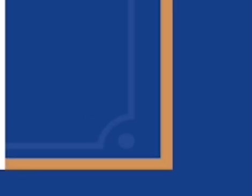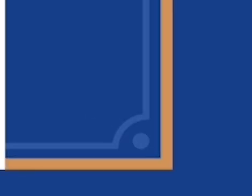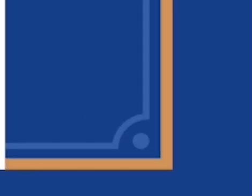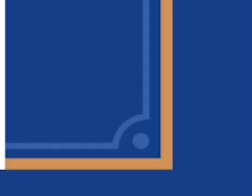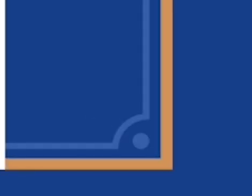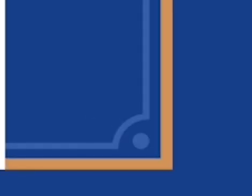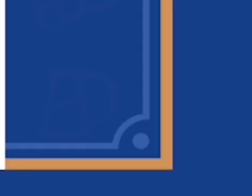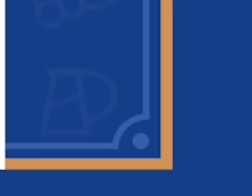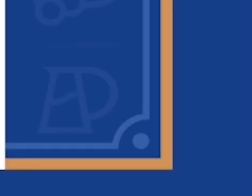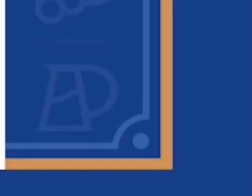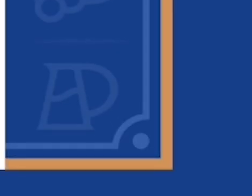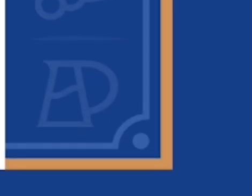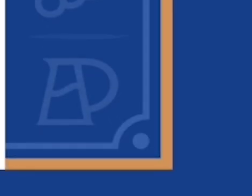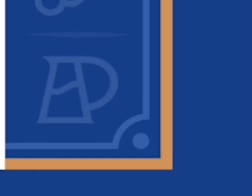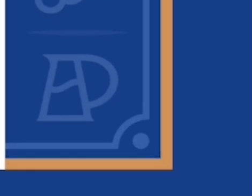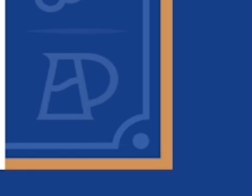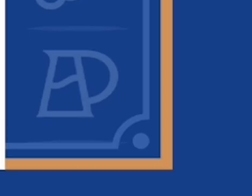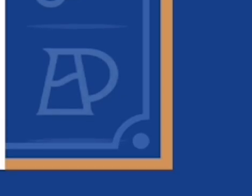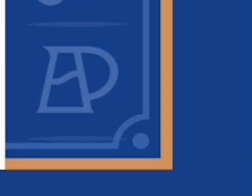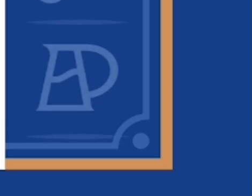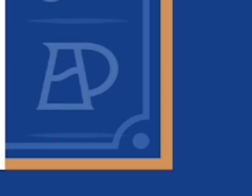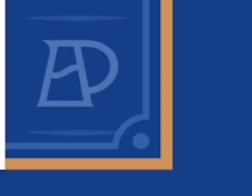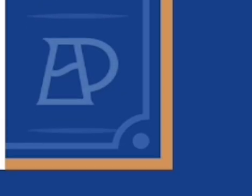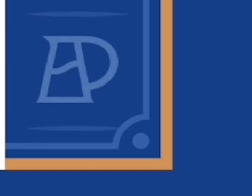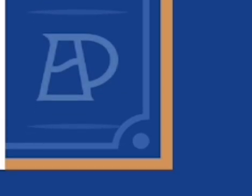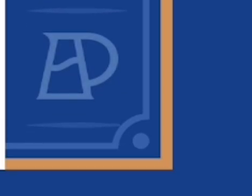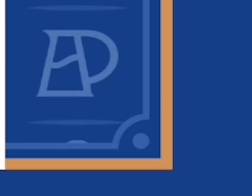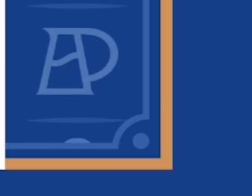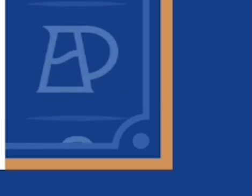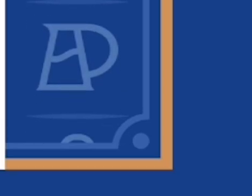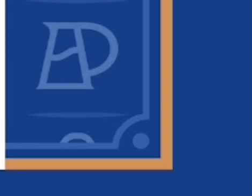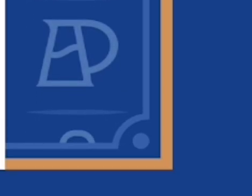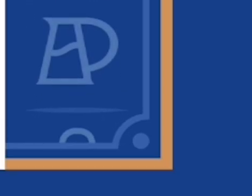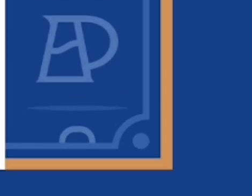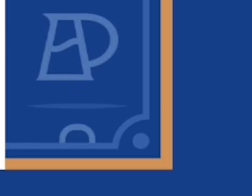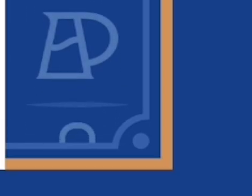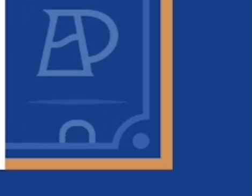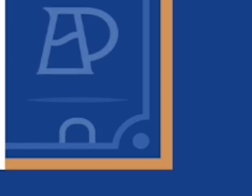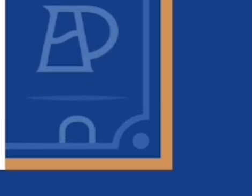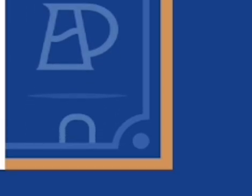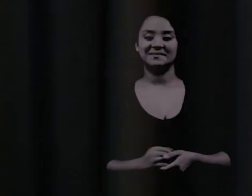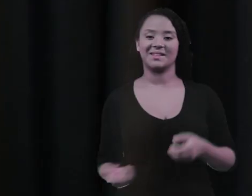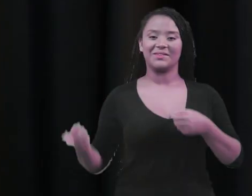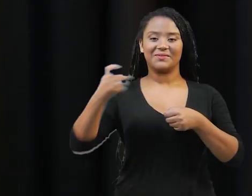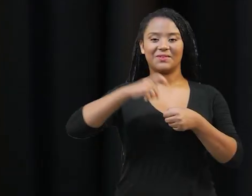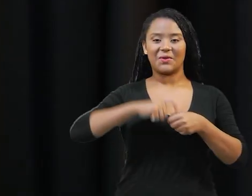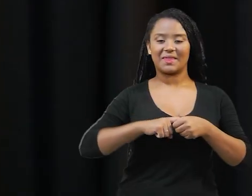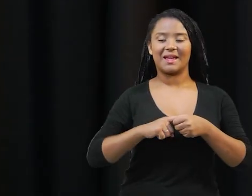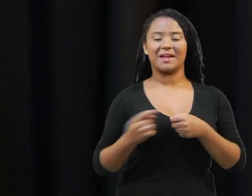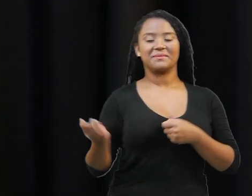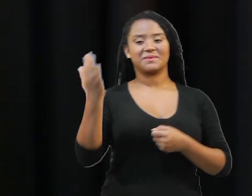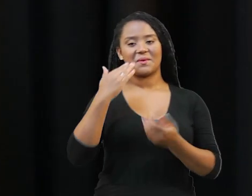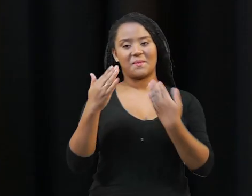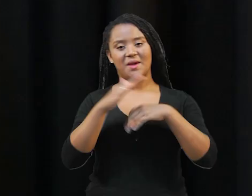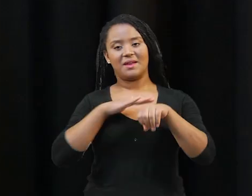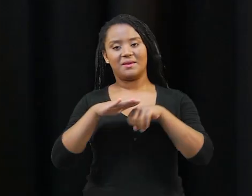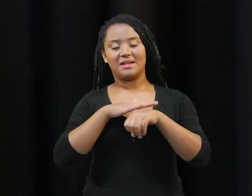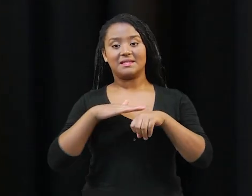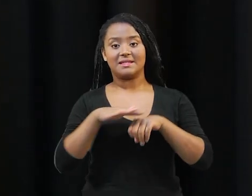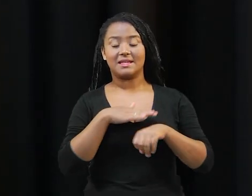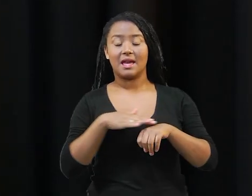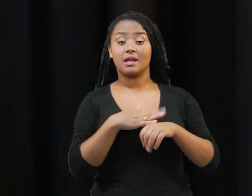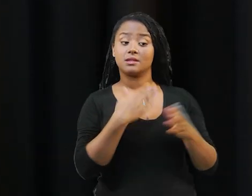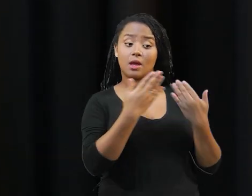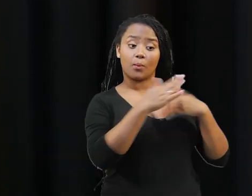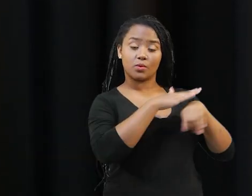Estamos de volta. E aí? Bora prosear? Estamos de volta com Bora Prosear.